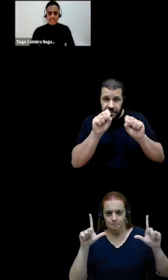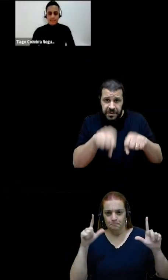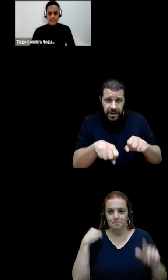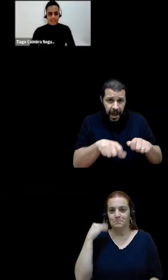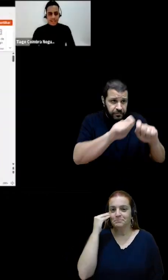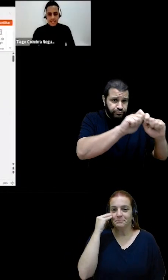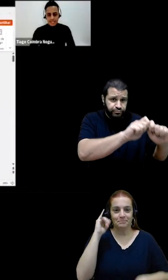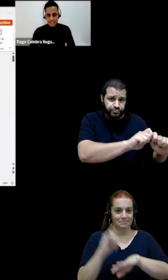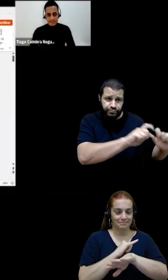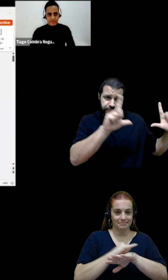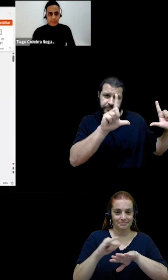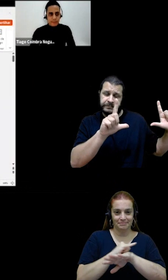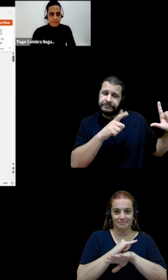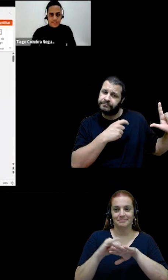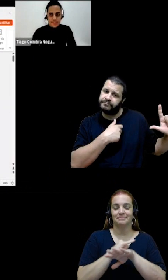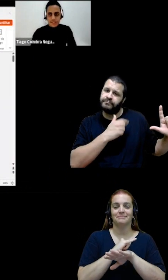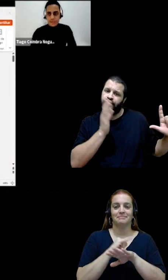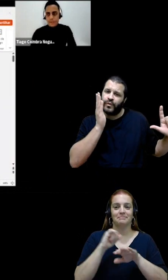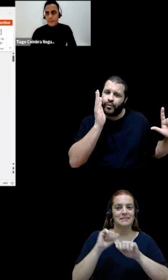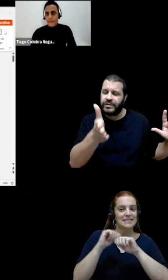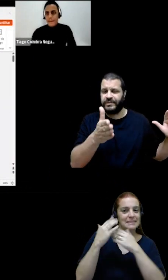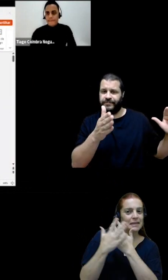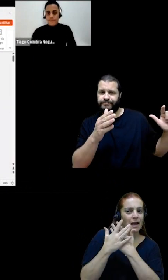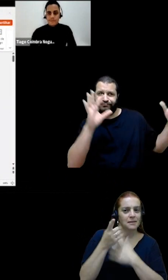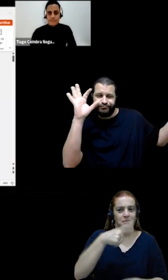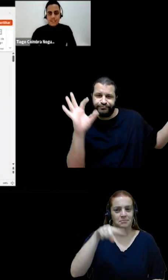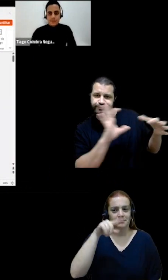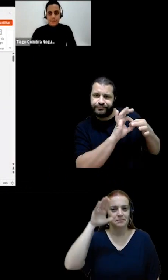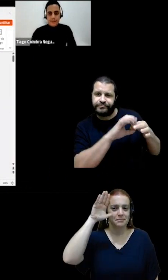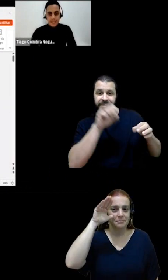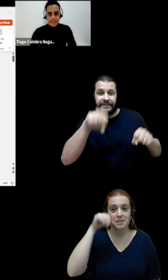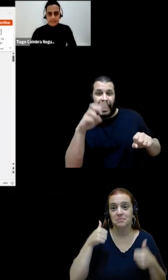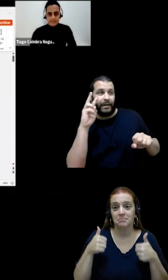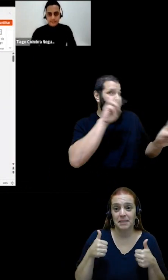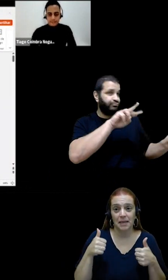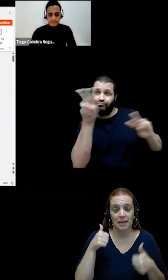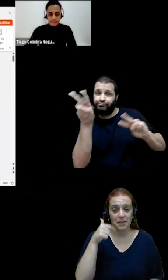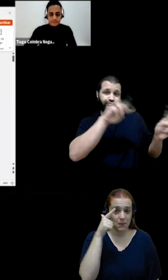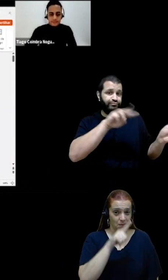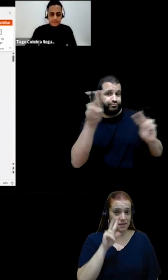seguir aqui meus slides, vocês me informam se vocês estão vendo bem.